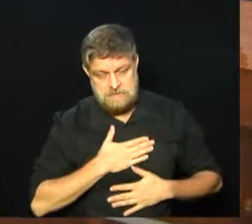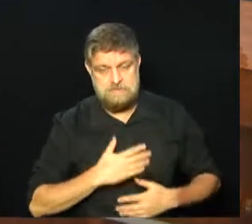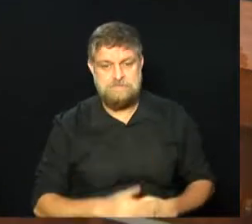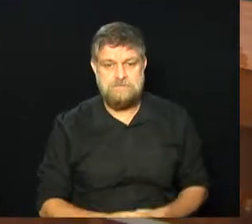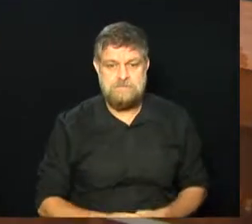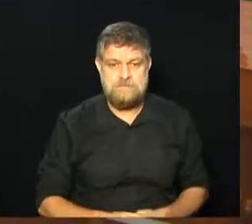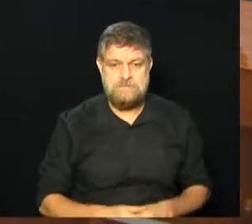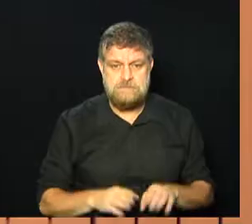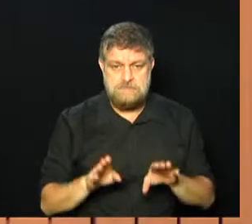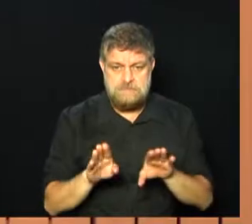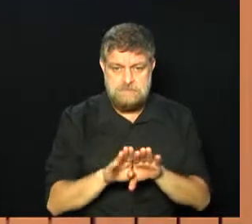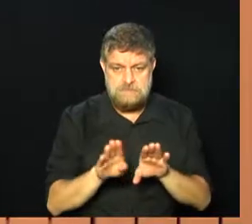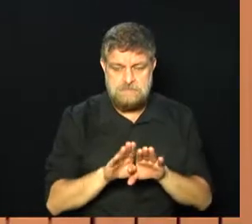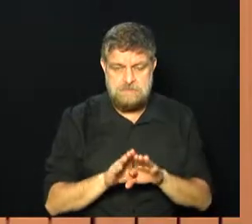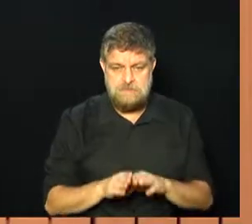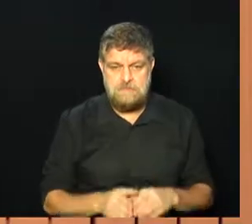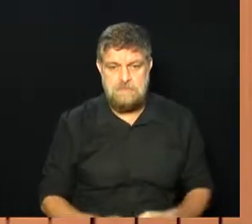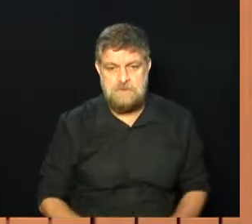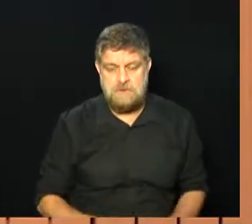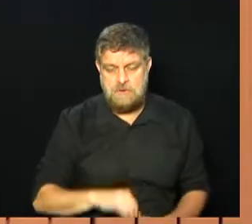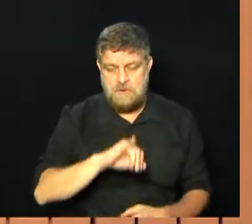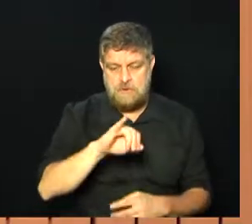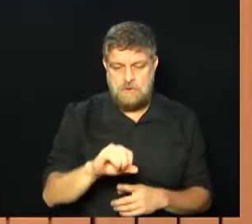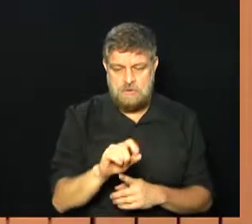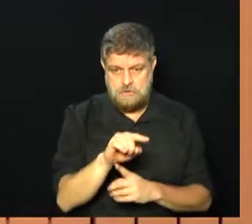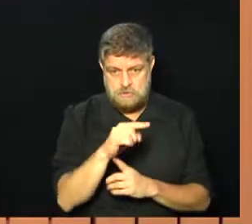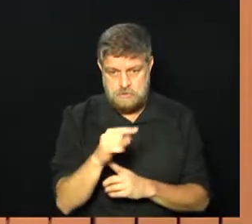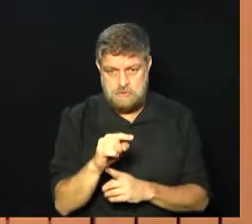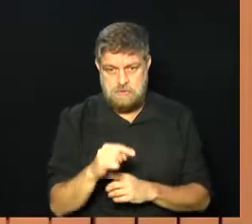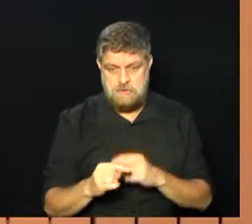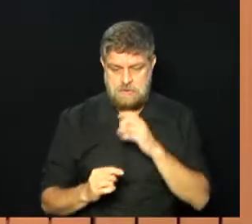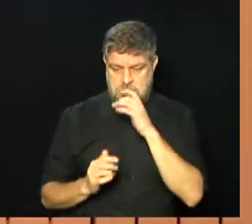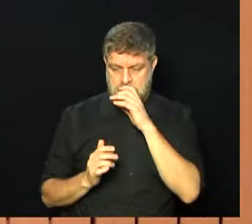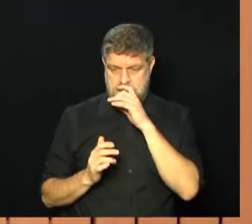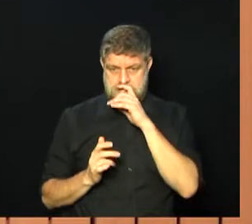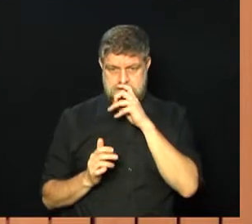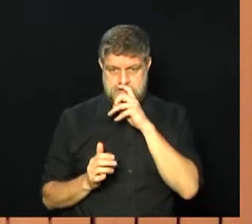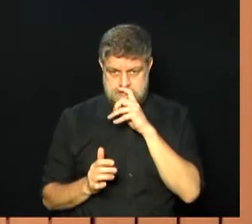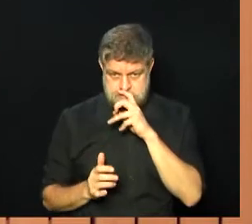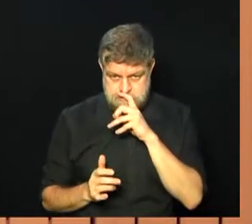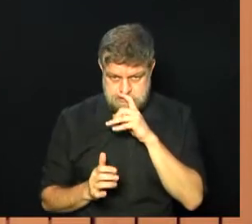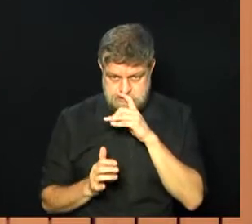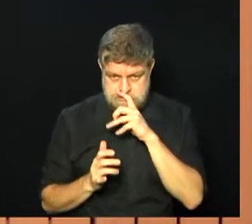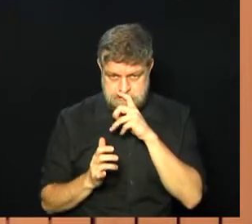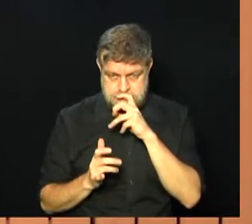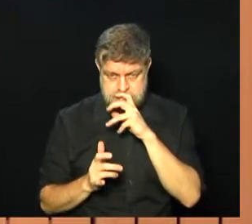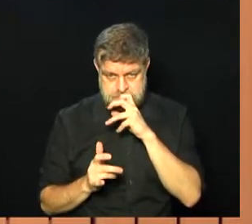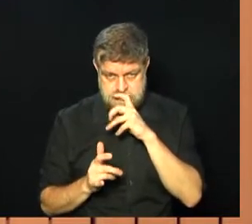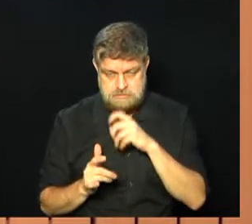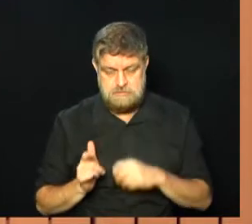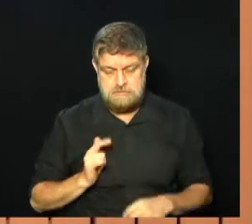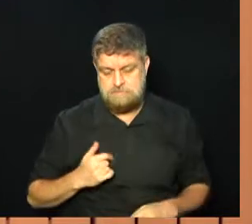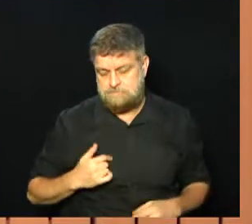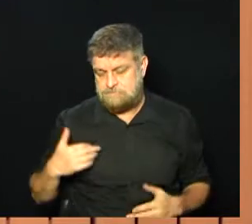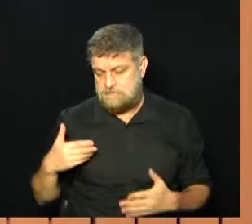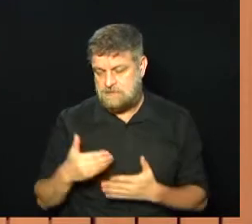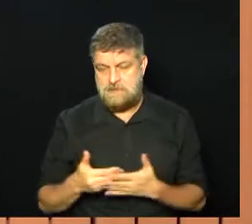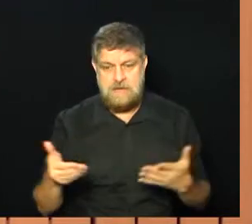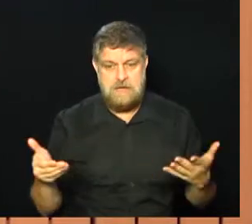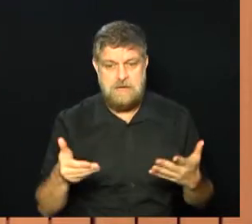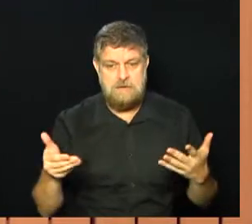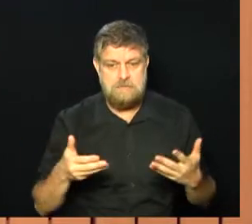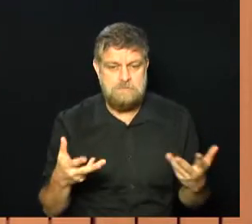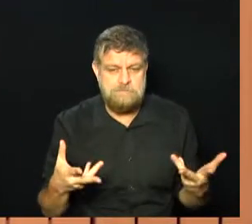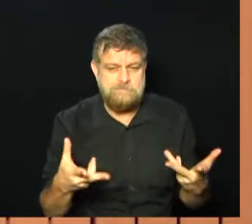nosso querido João Bueno, nosso saxofonista, que até agora nos abrilhantou com o seu